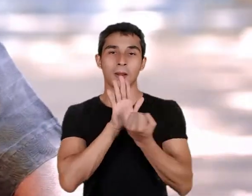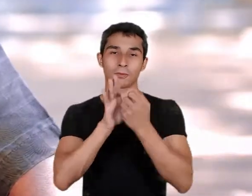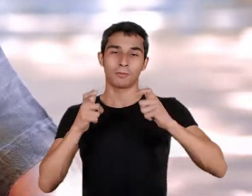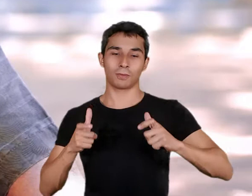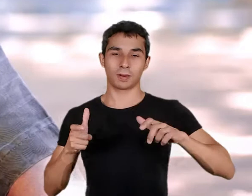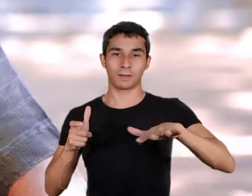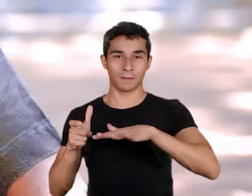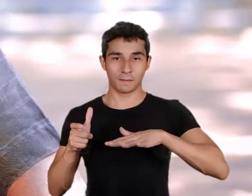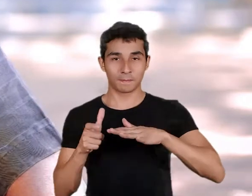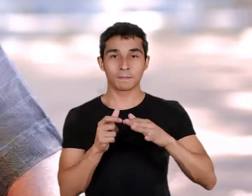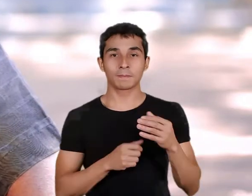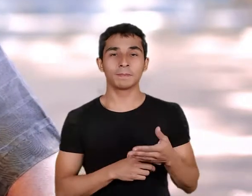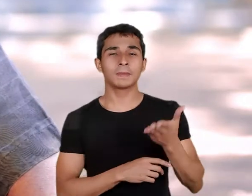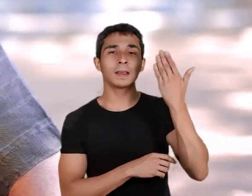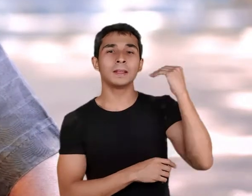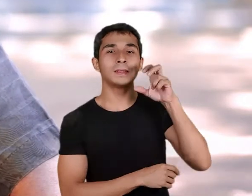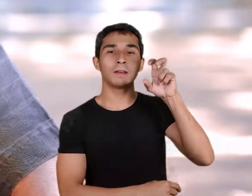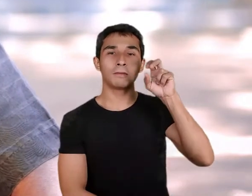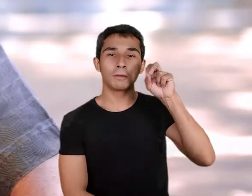pelos meus avós,